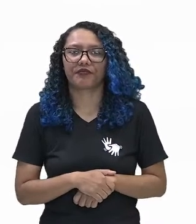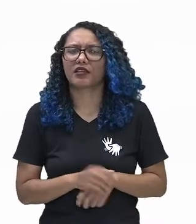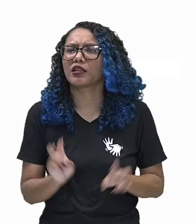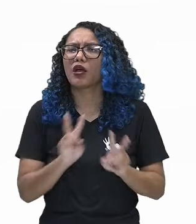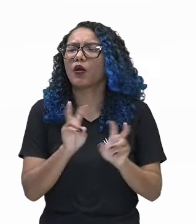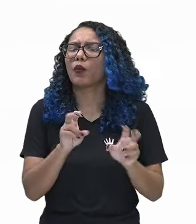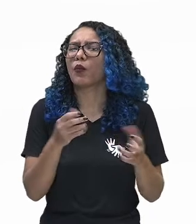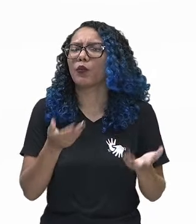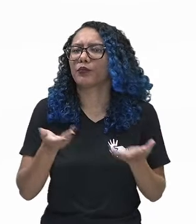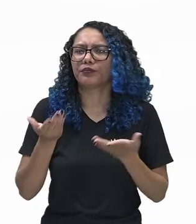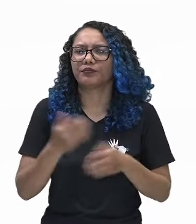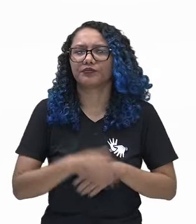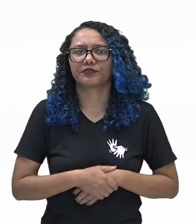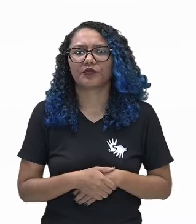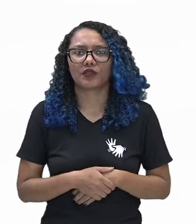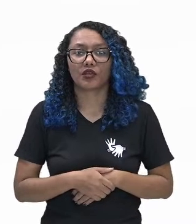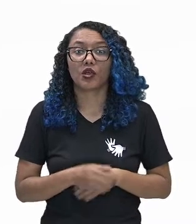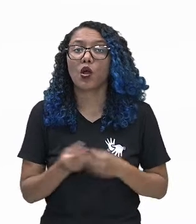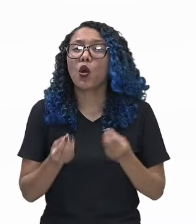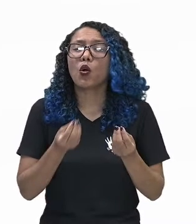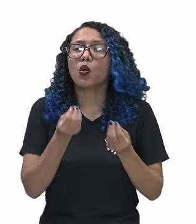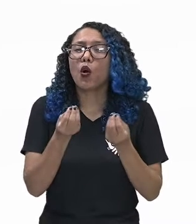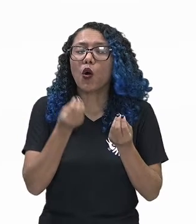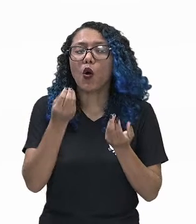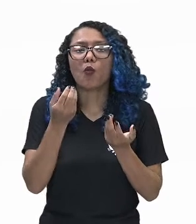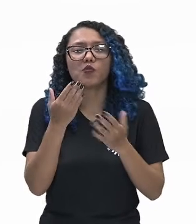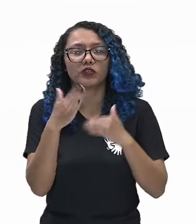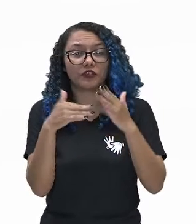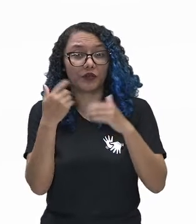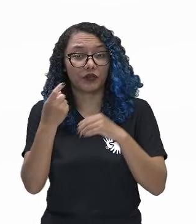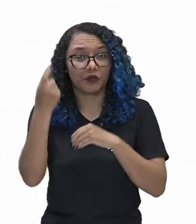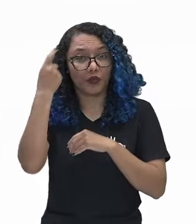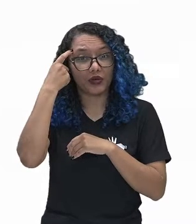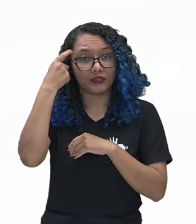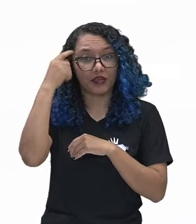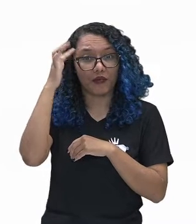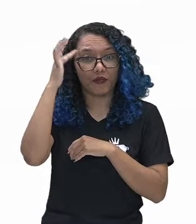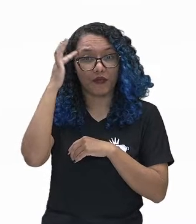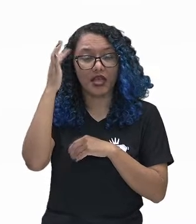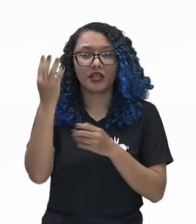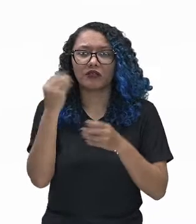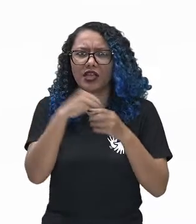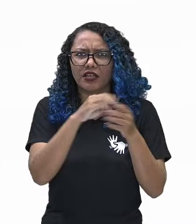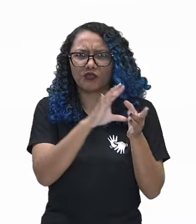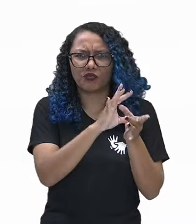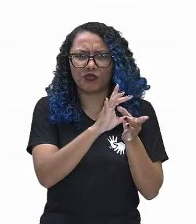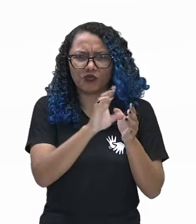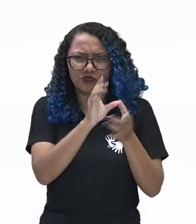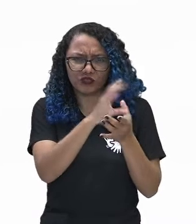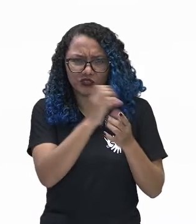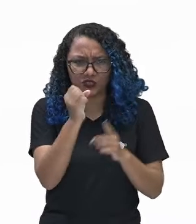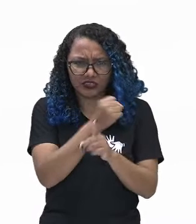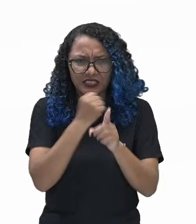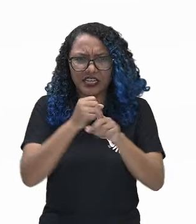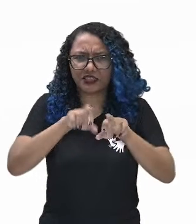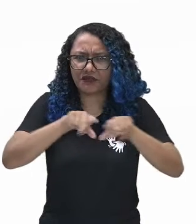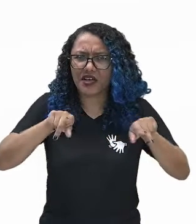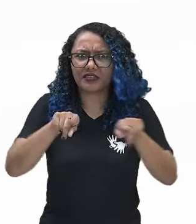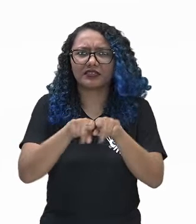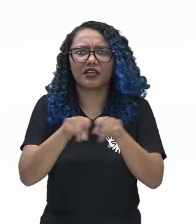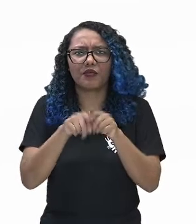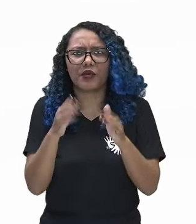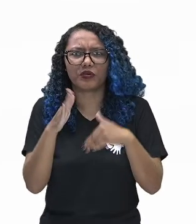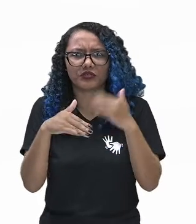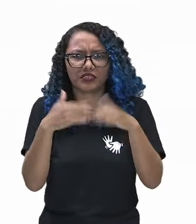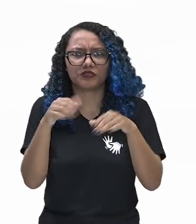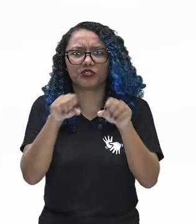de conhecimento, nós temos a formação do pensamento nas diferentes sociedades e o seu processo de